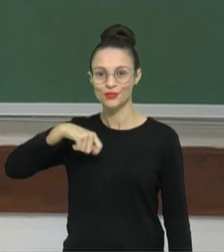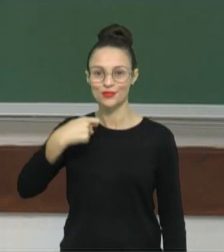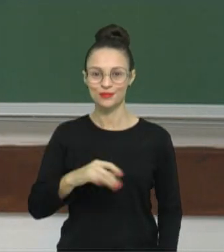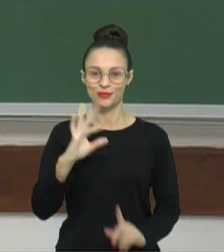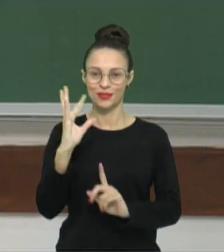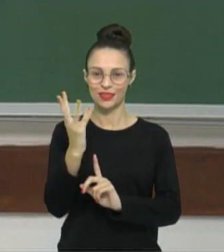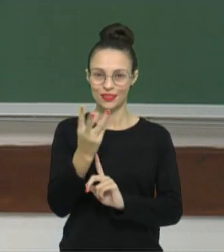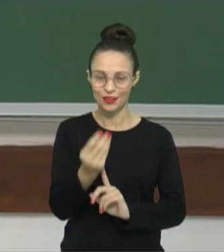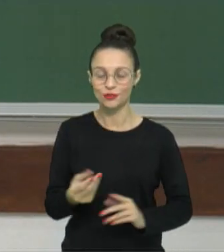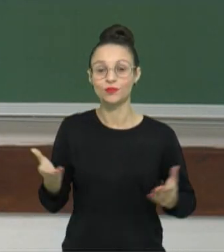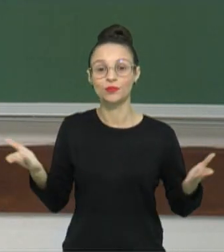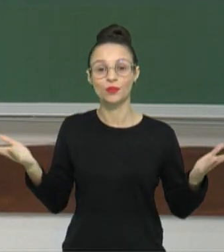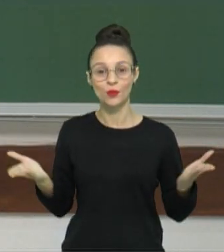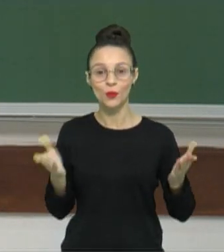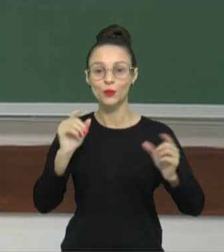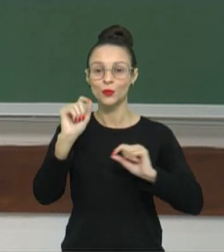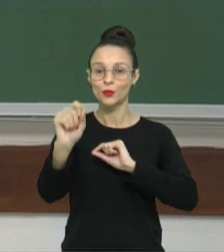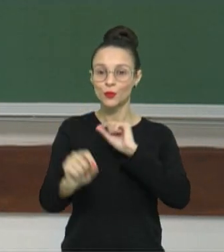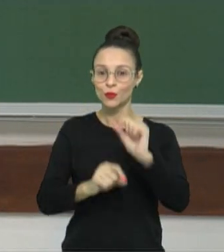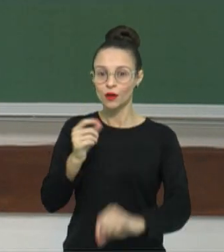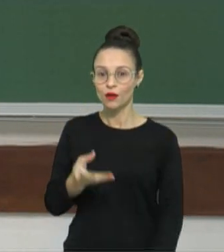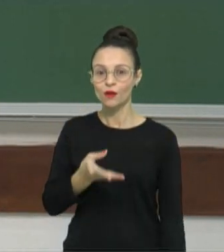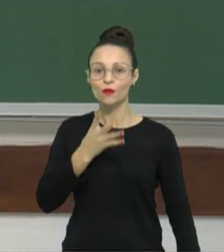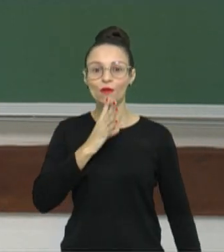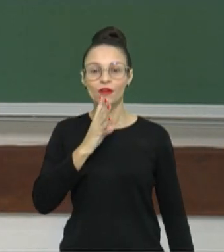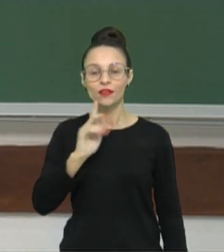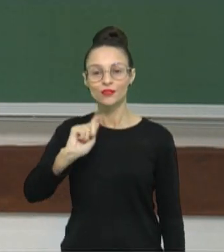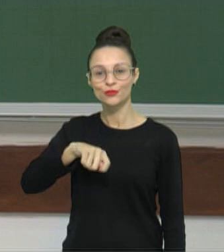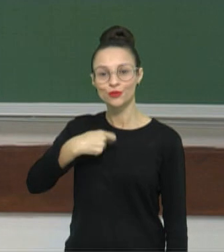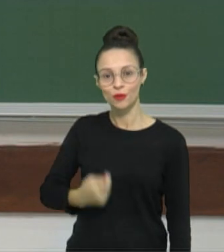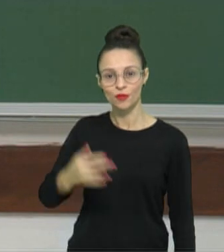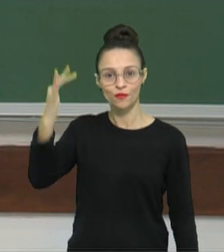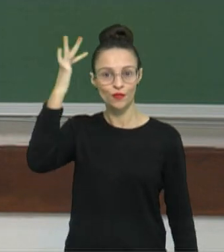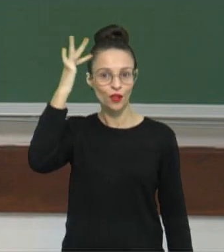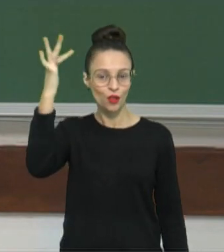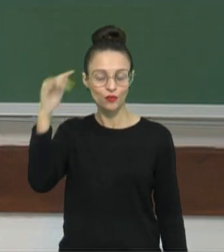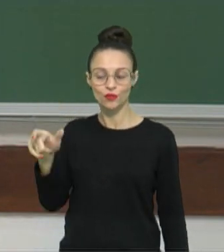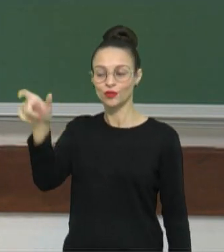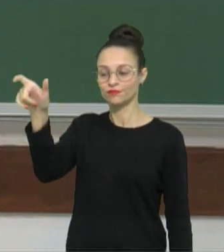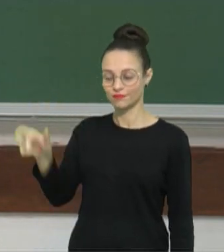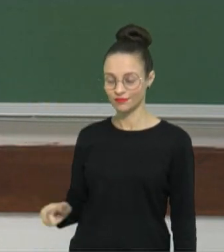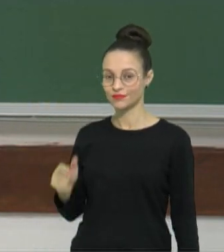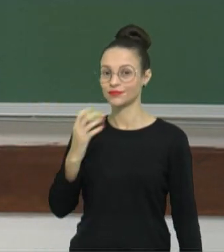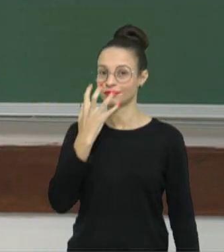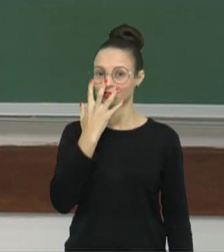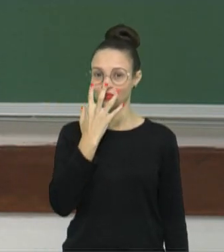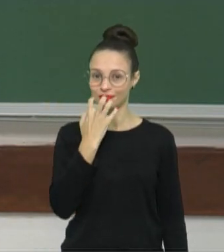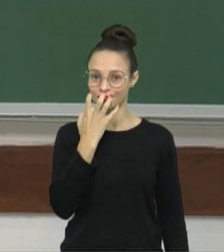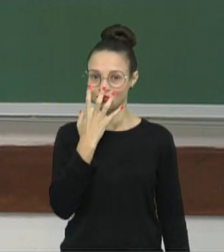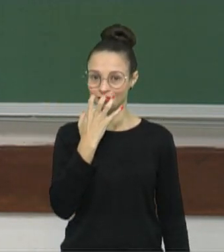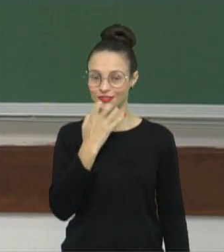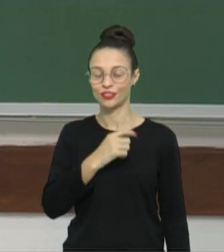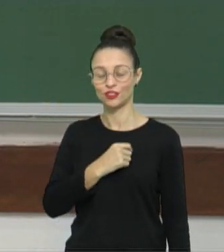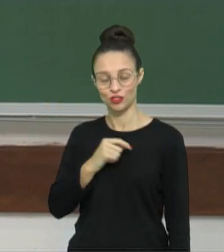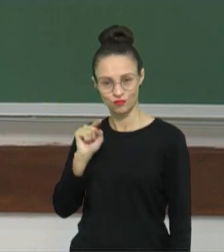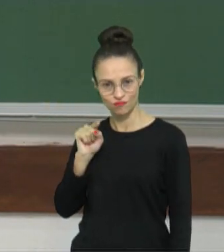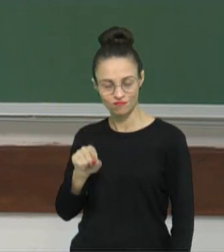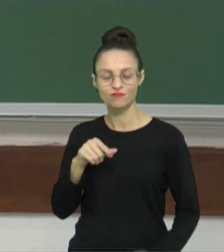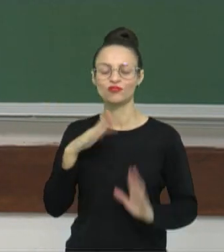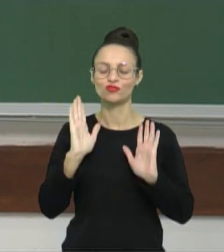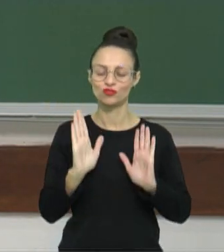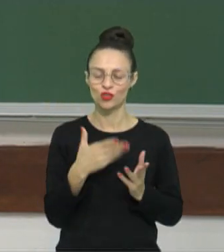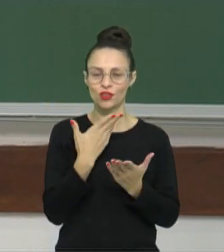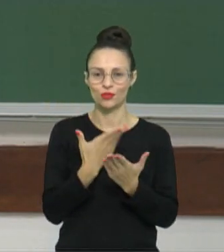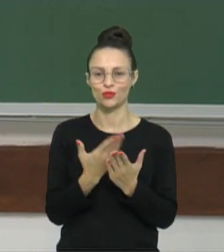E hoje, então, vamos conhecer um pouquinho mais sobre Nietzsche. Nietzsche, nós já tivemos algumas aulas sobre